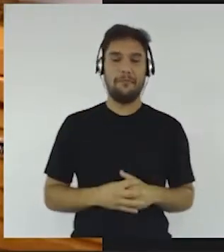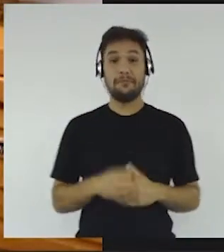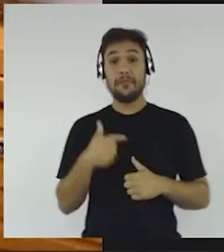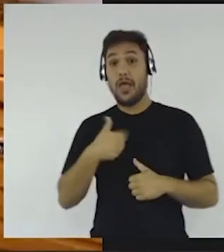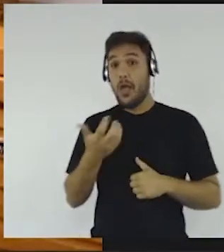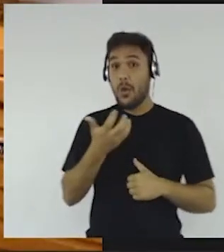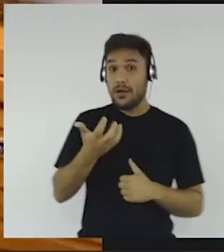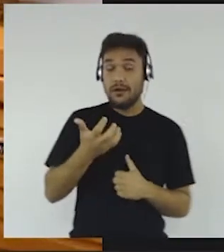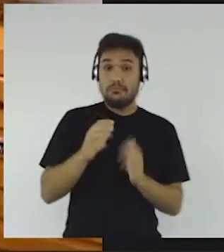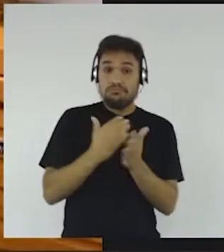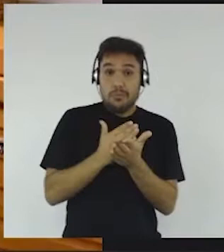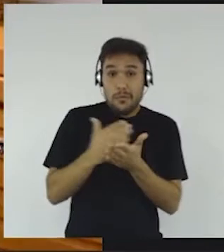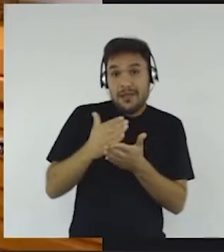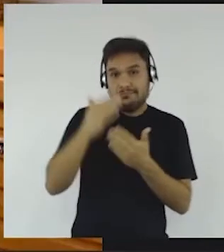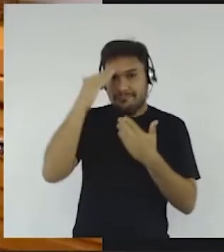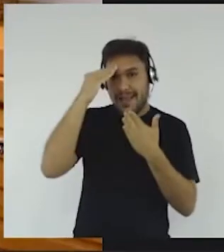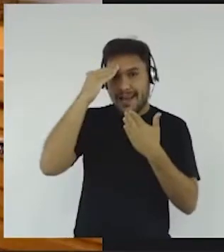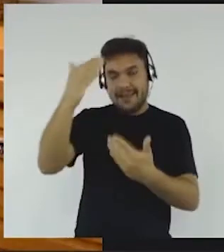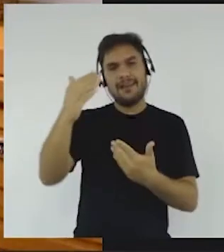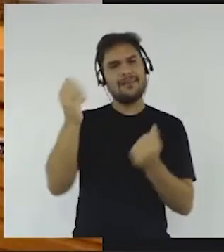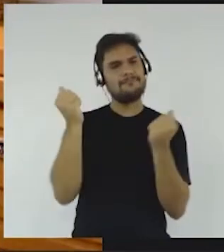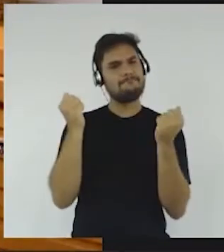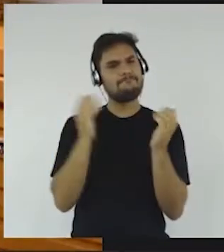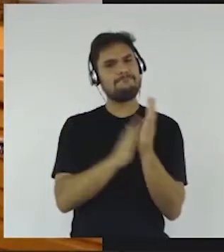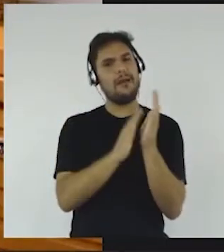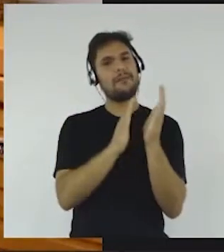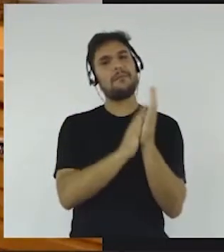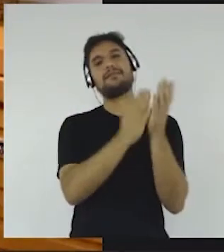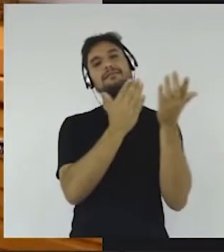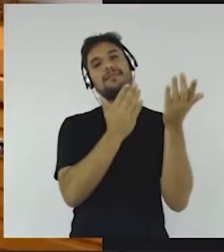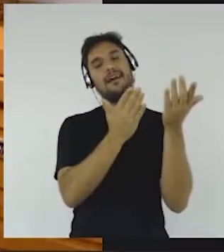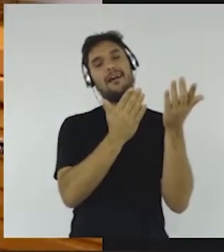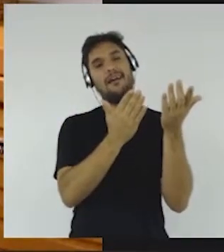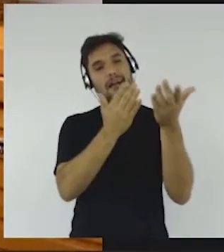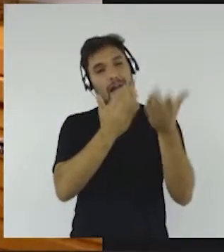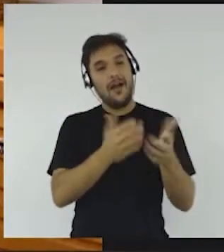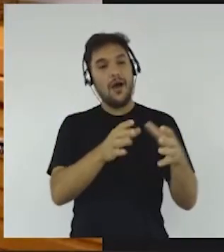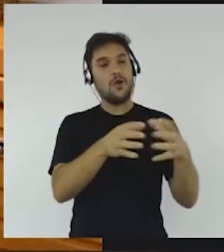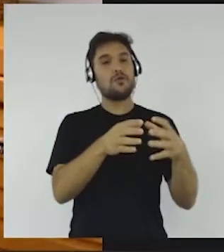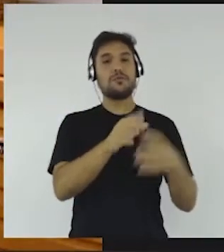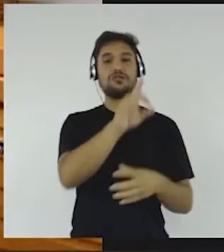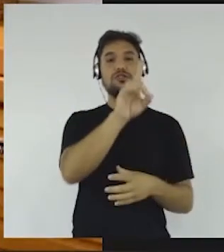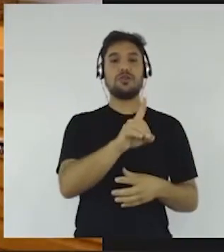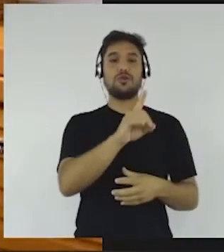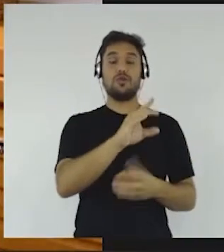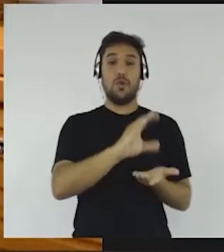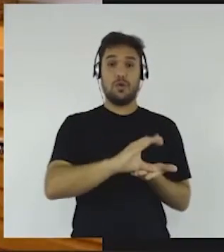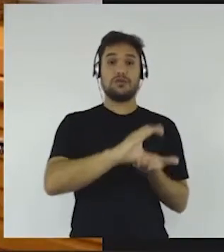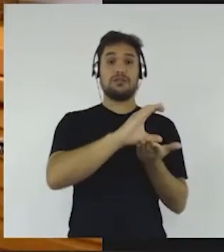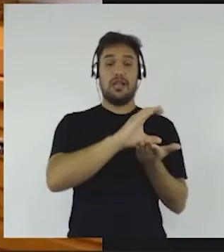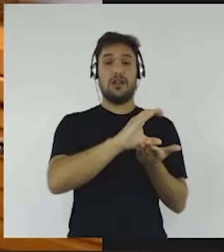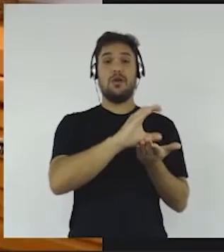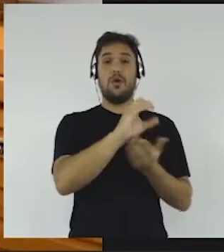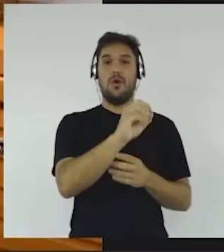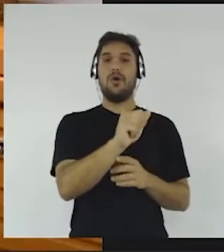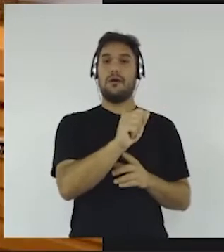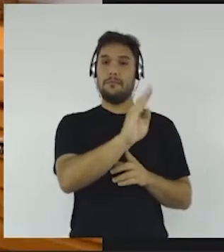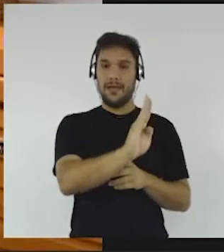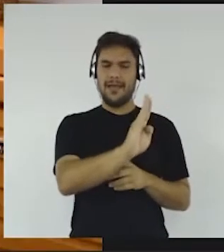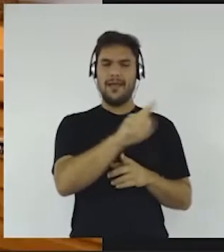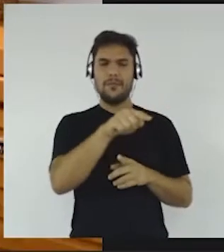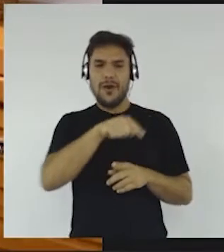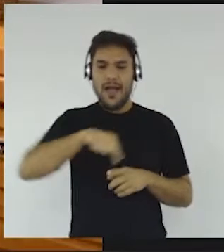queria agradecer e parabenizar a diretoria do Conselho Federal da Ordem pela